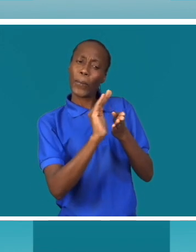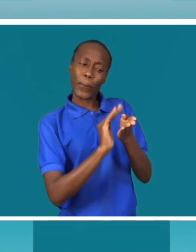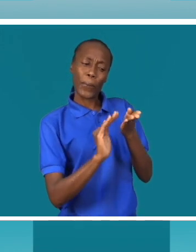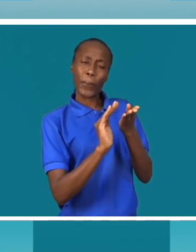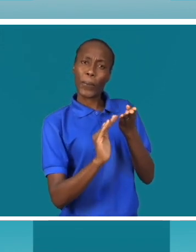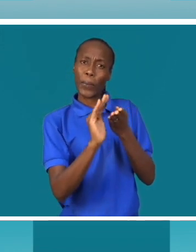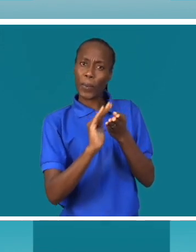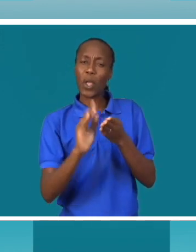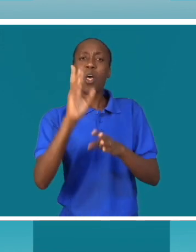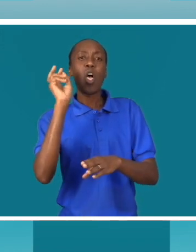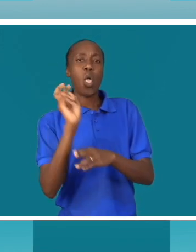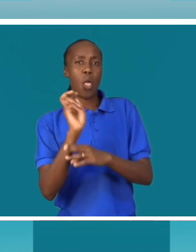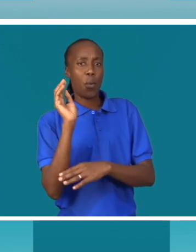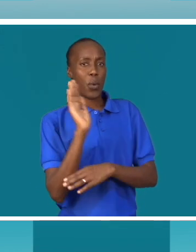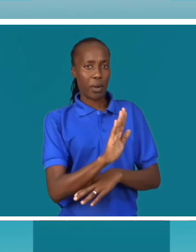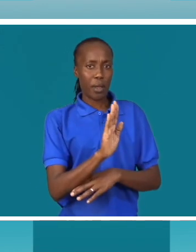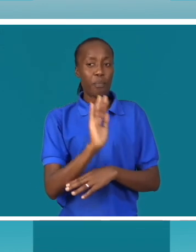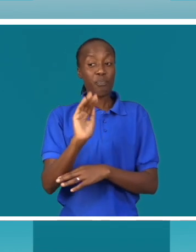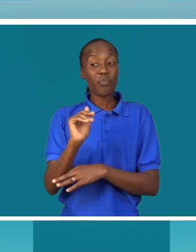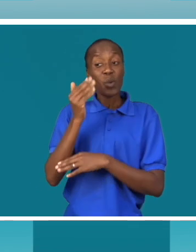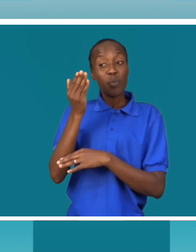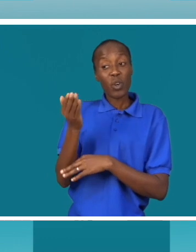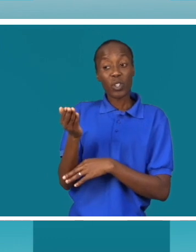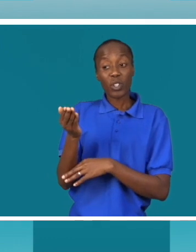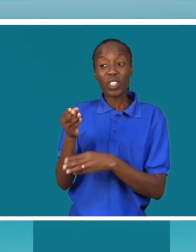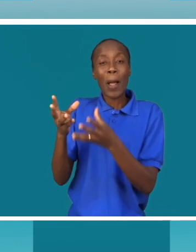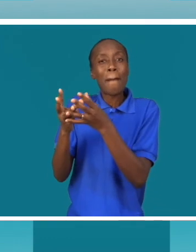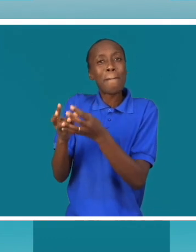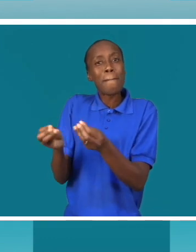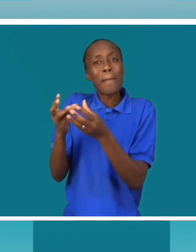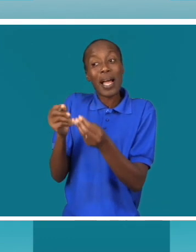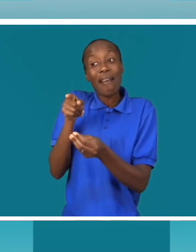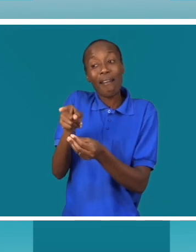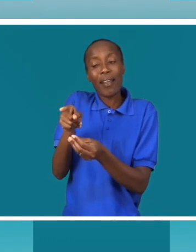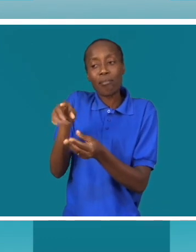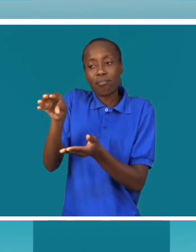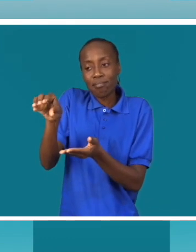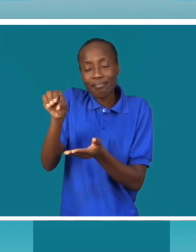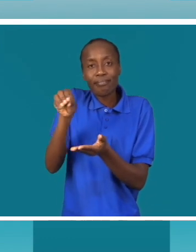Depois limpamos o copo e com a cola juntamos os outros pedaços.